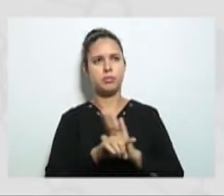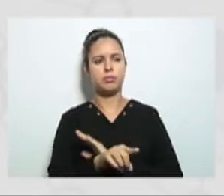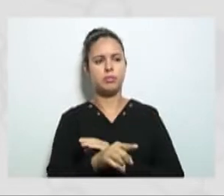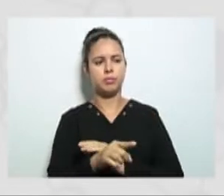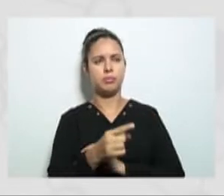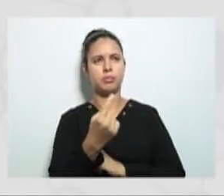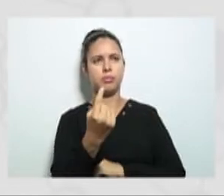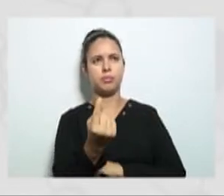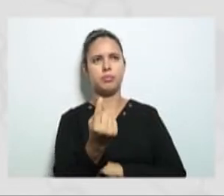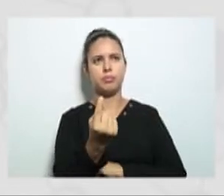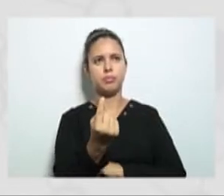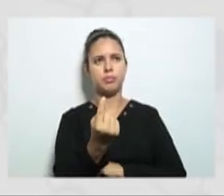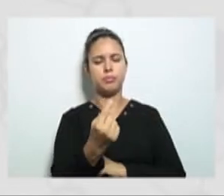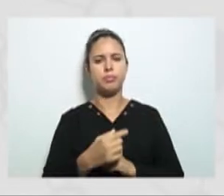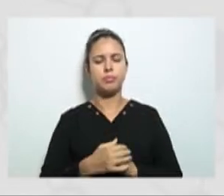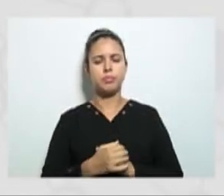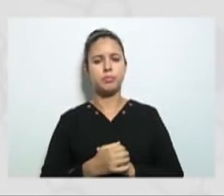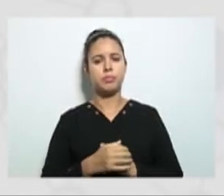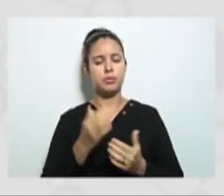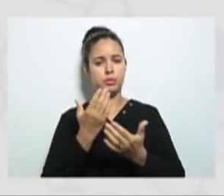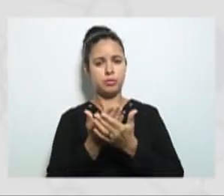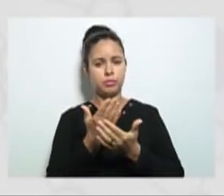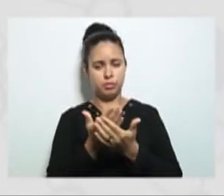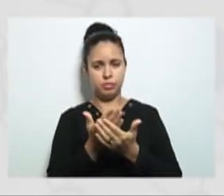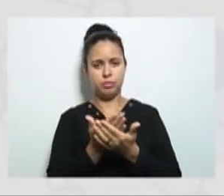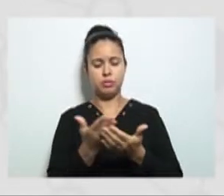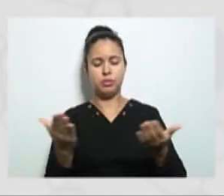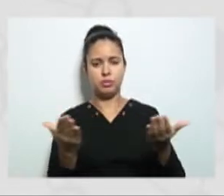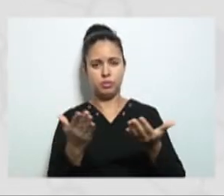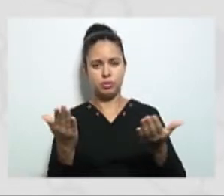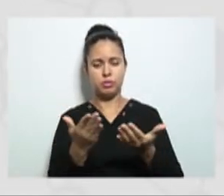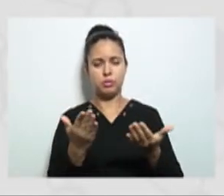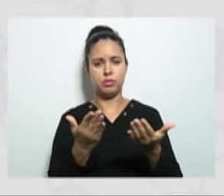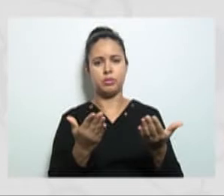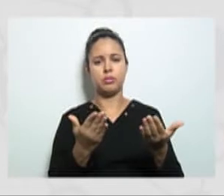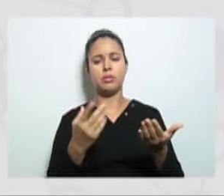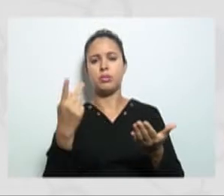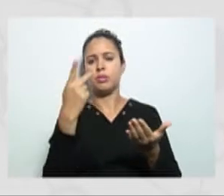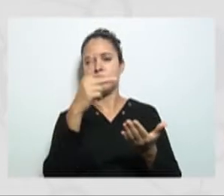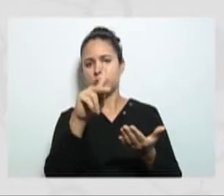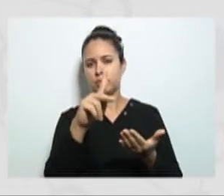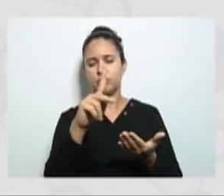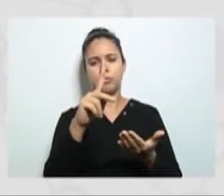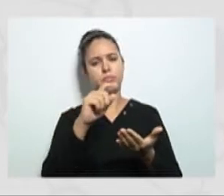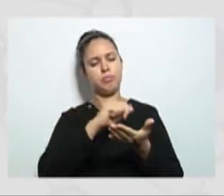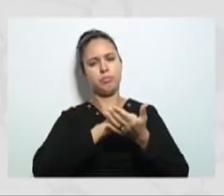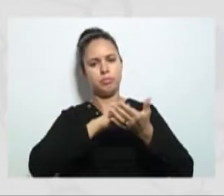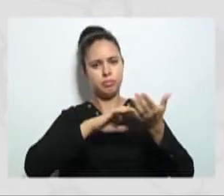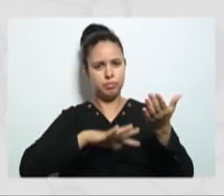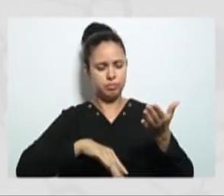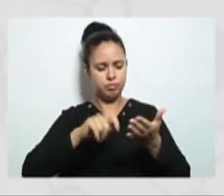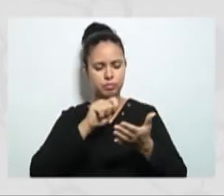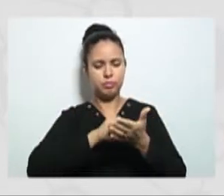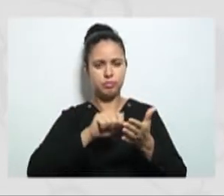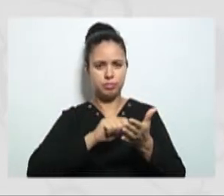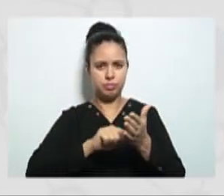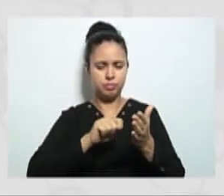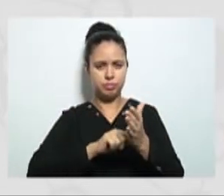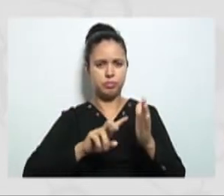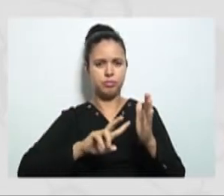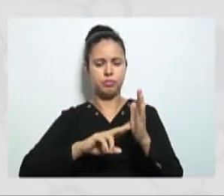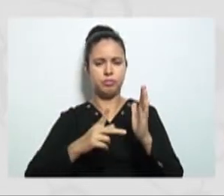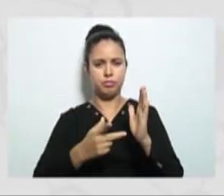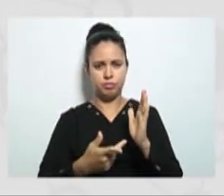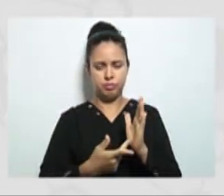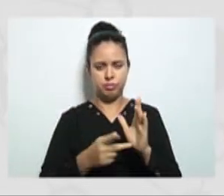1, tá? Com base no que vimos na teleaula de hoje, com suas palavras, defina o que é hardware, software